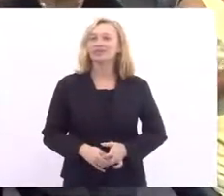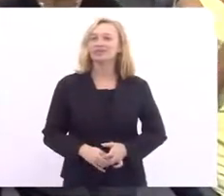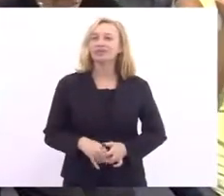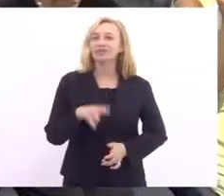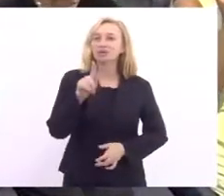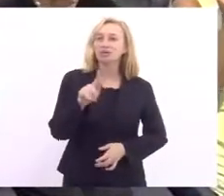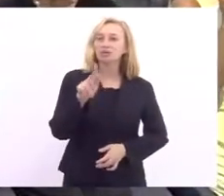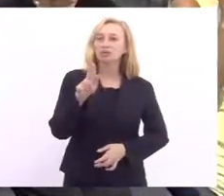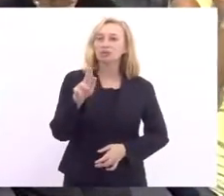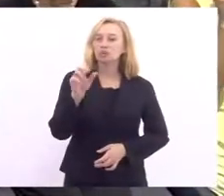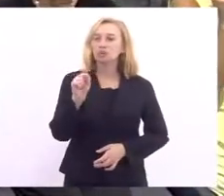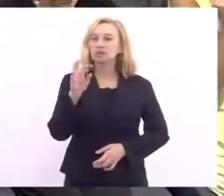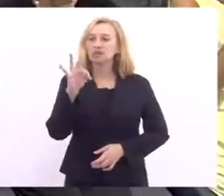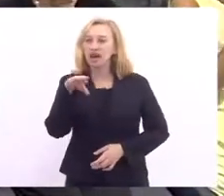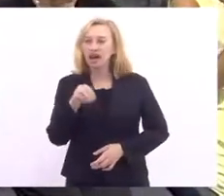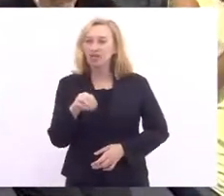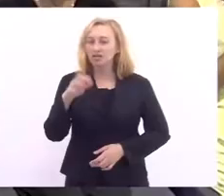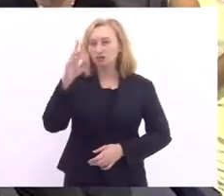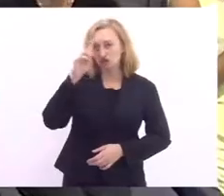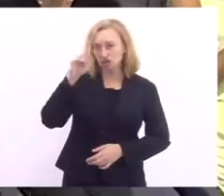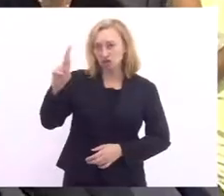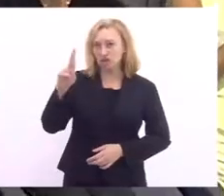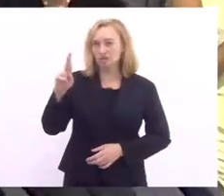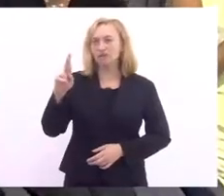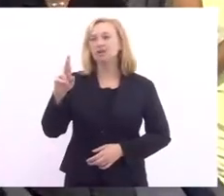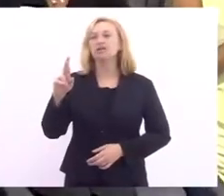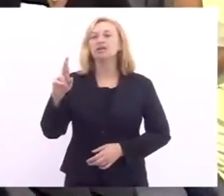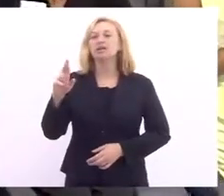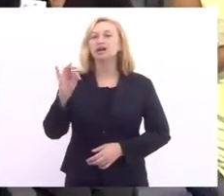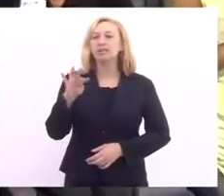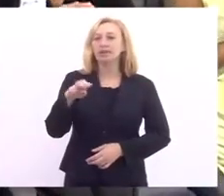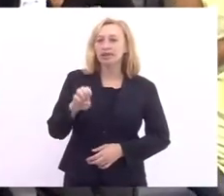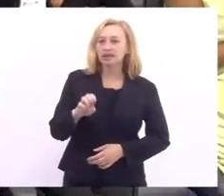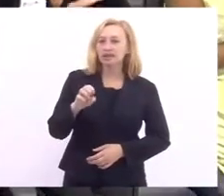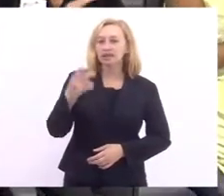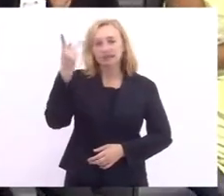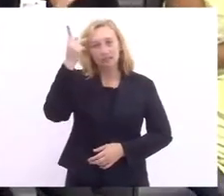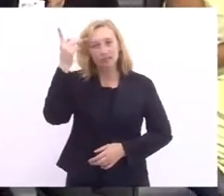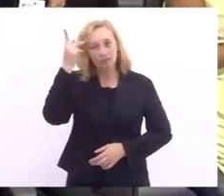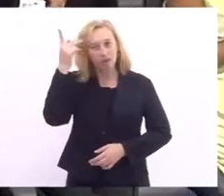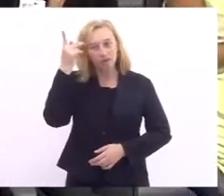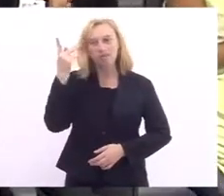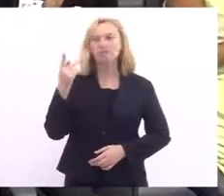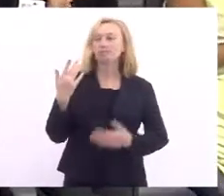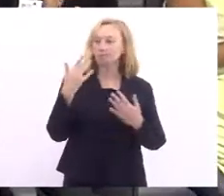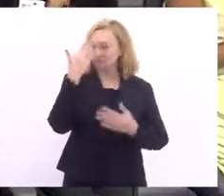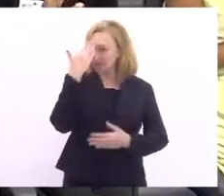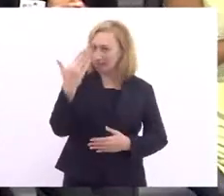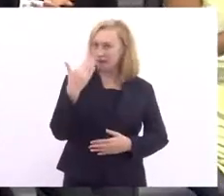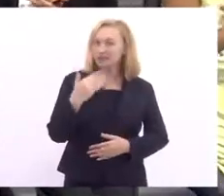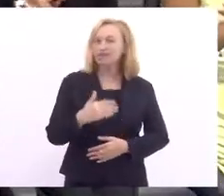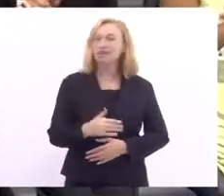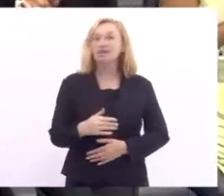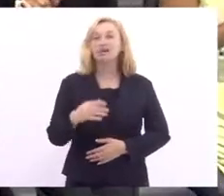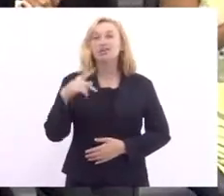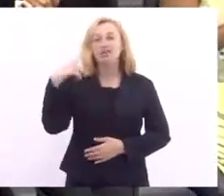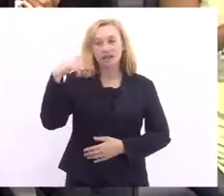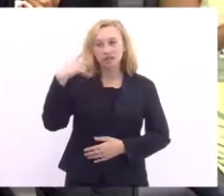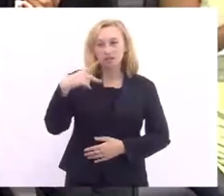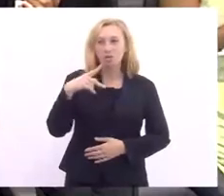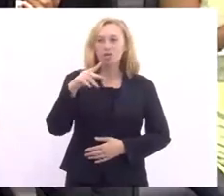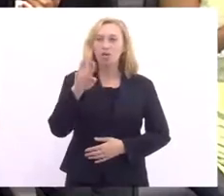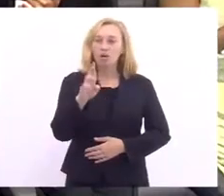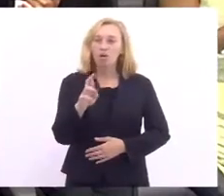Gustavo Gomes chefe de gabinete na Câmara Municipal de São Gonçalo Obrigado Gustavo fazer na verdade chefe de gabinete do vereador